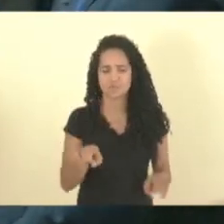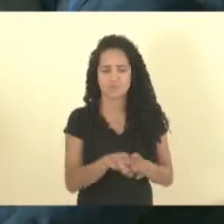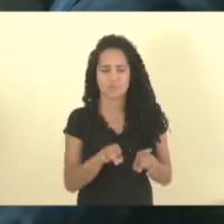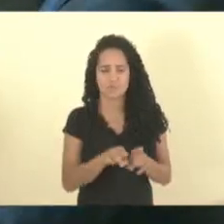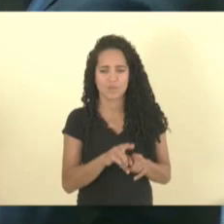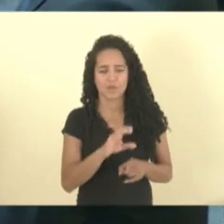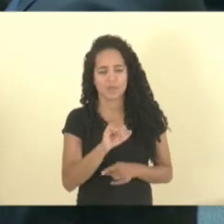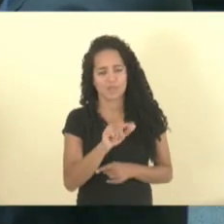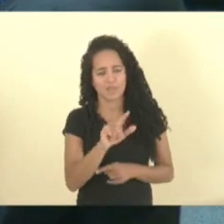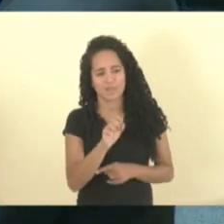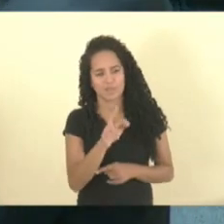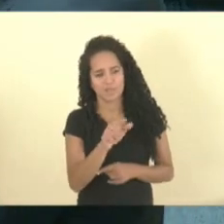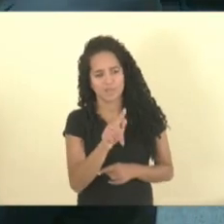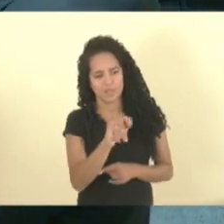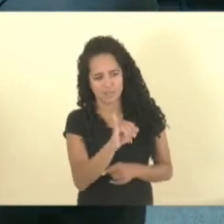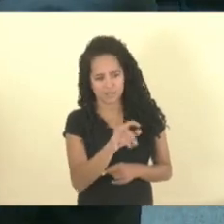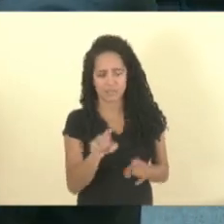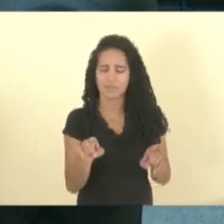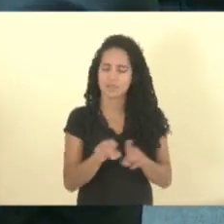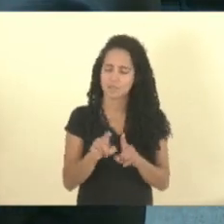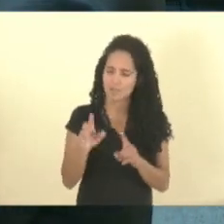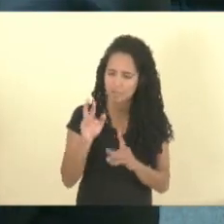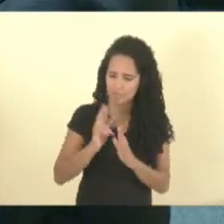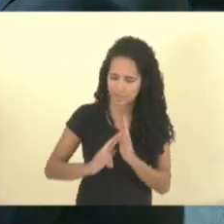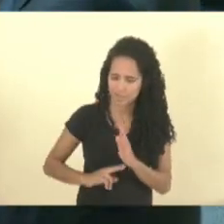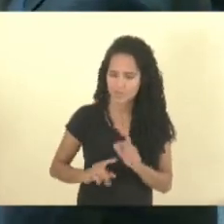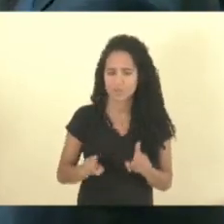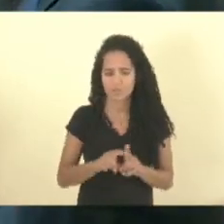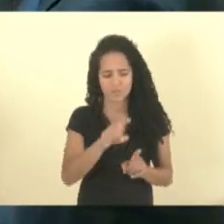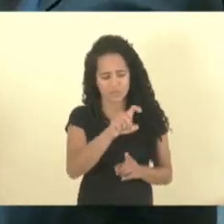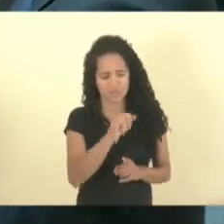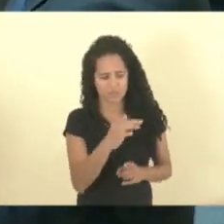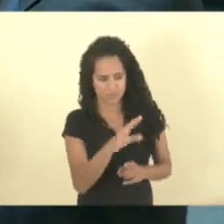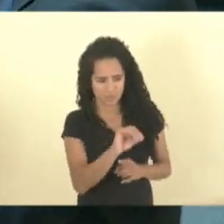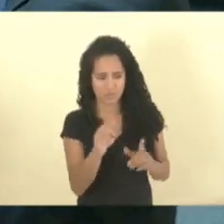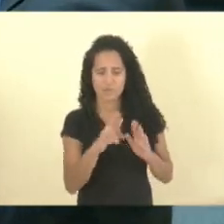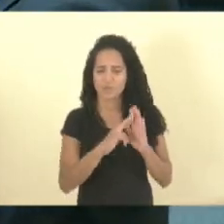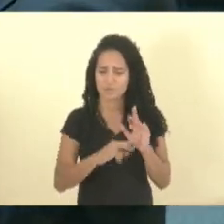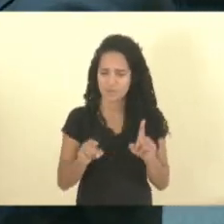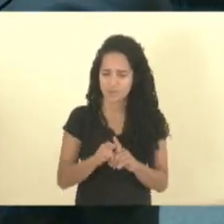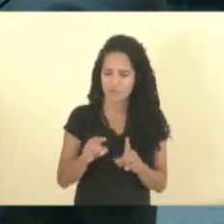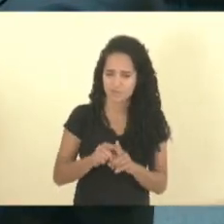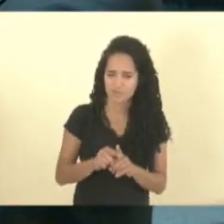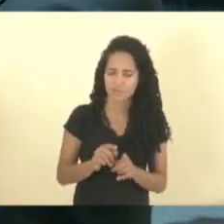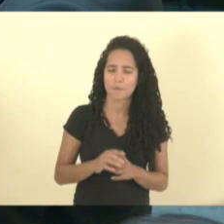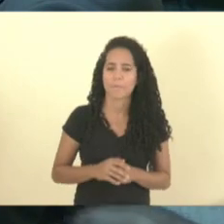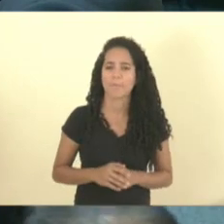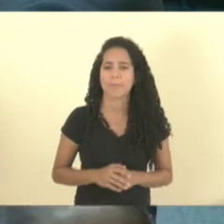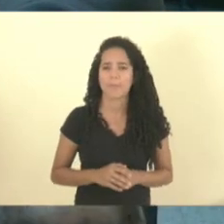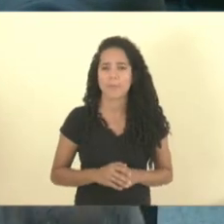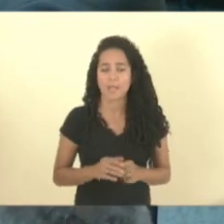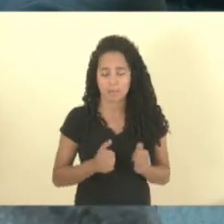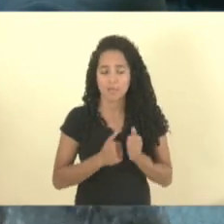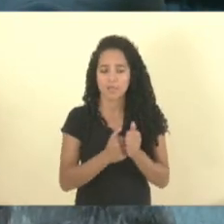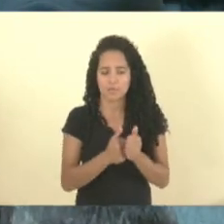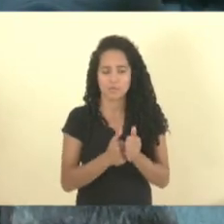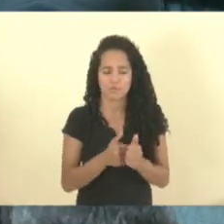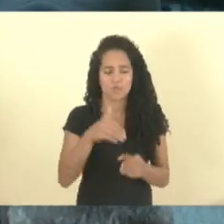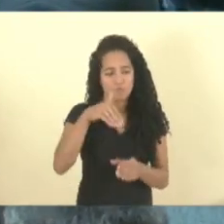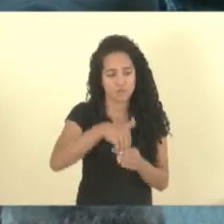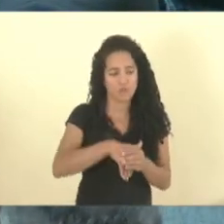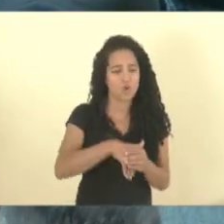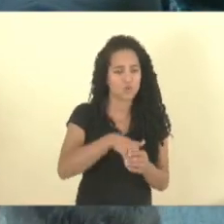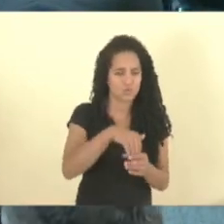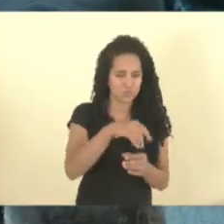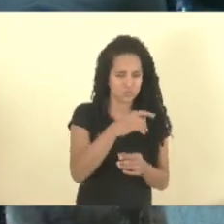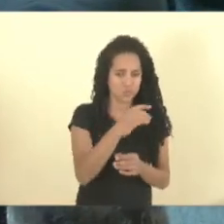Calegari. Com o relator, deputado Chambinho. Com o relator, deputado Coronel foi relator, eu também acompanho o relator, 9 votos sim, não